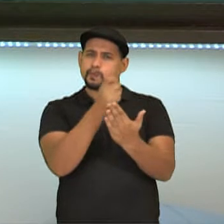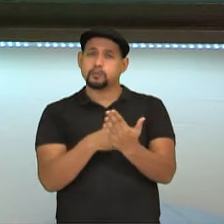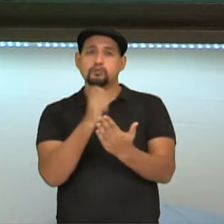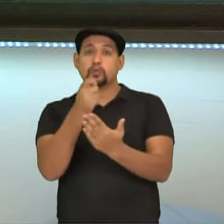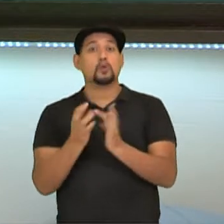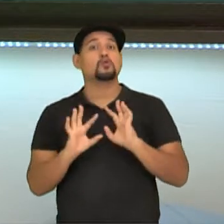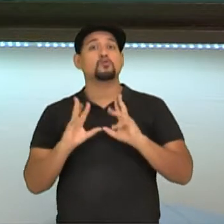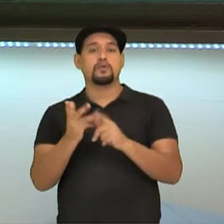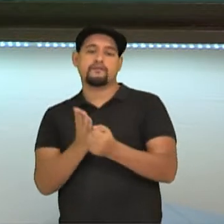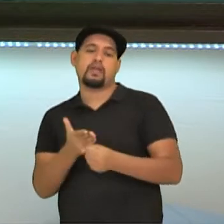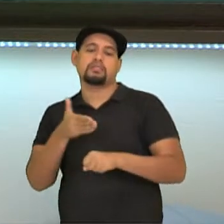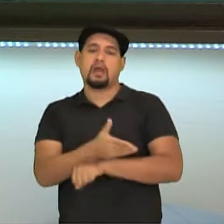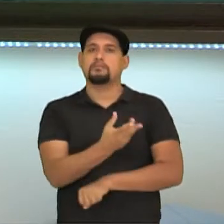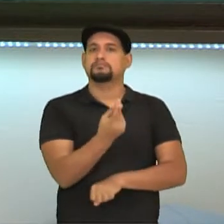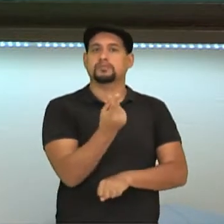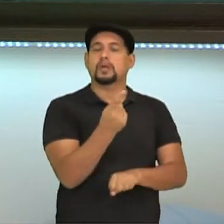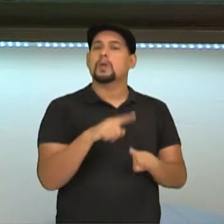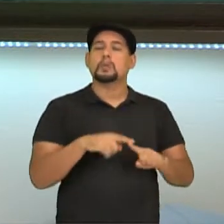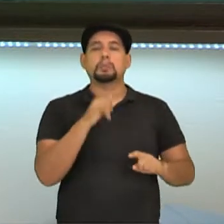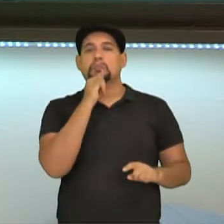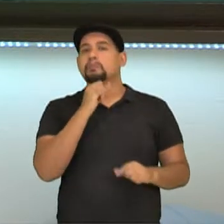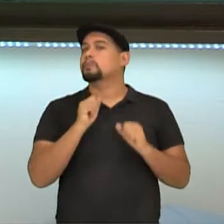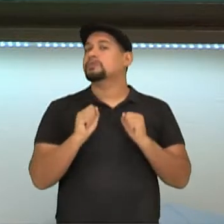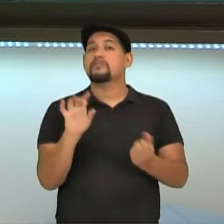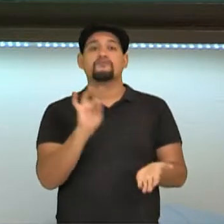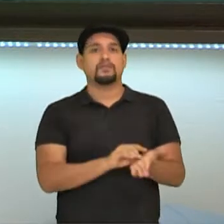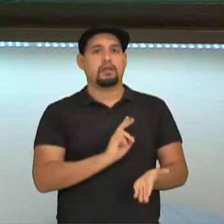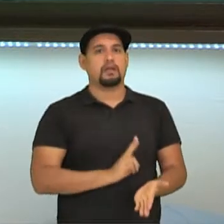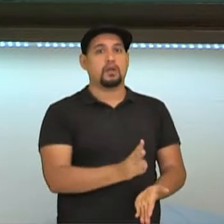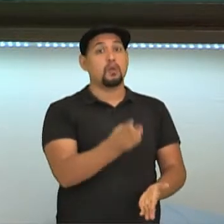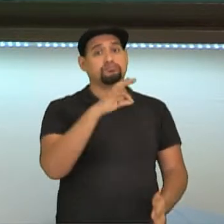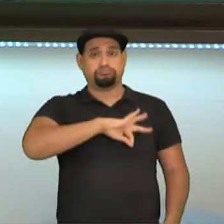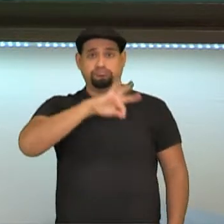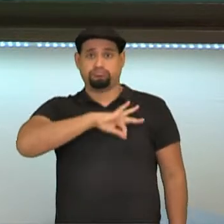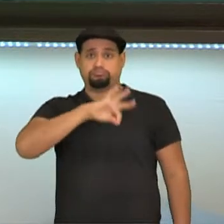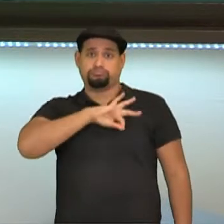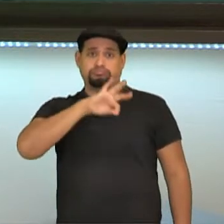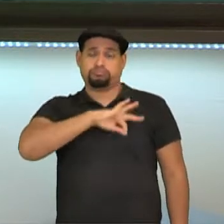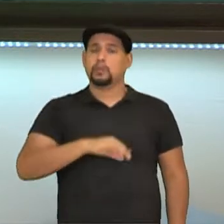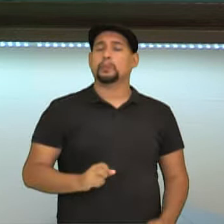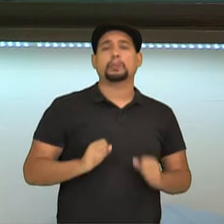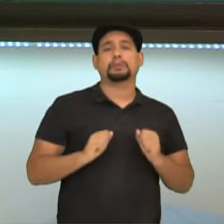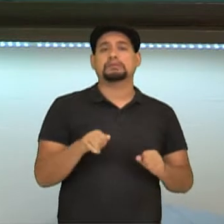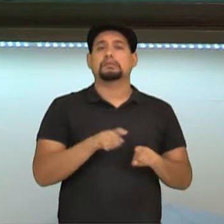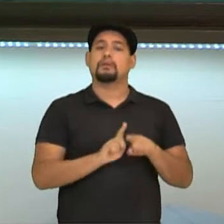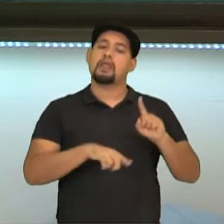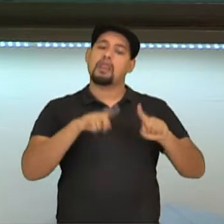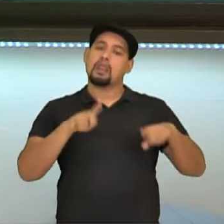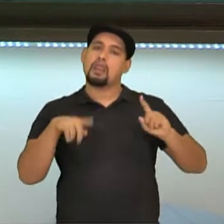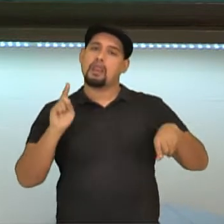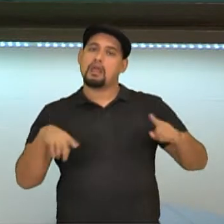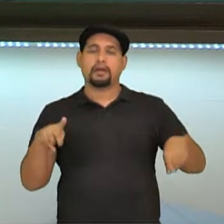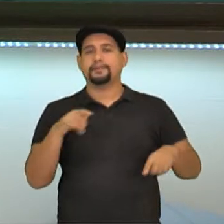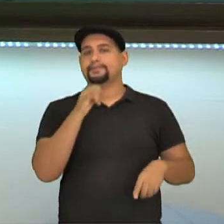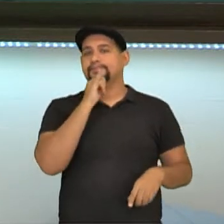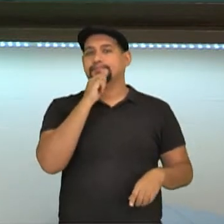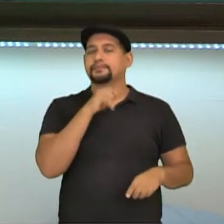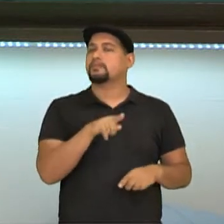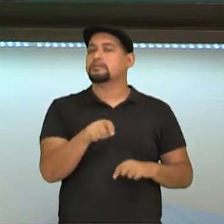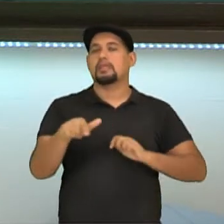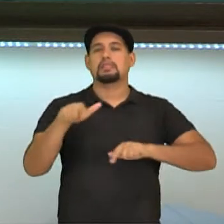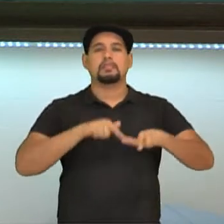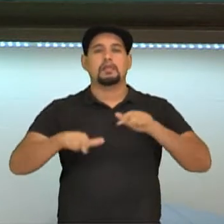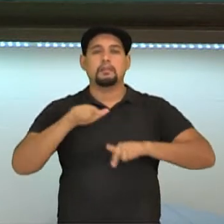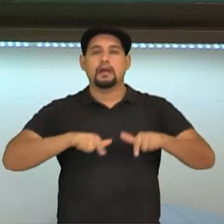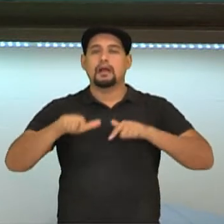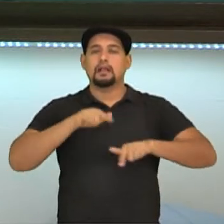de dinheiro. Essas receitas, elas podem ser fixas, como o salário, elas podem ser variáveis, por exemplo, quando você